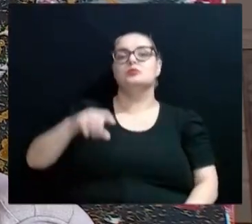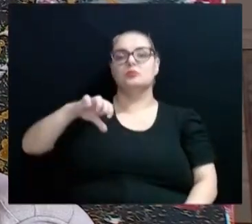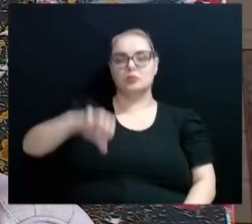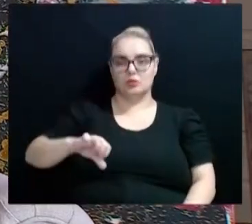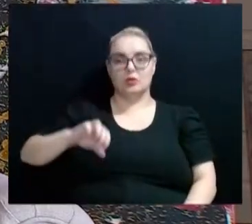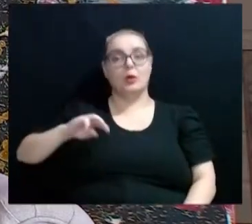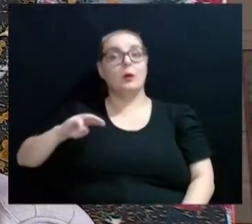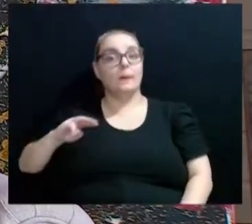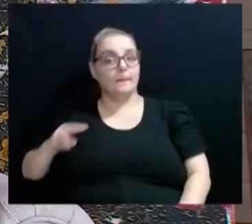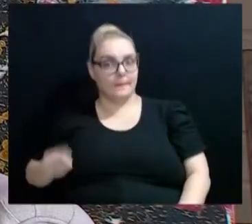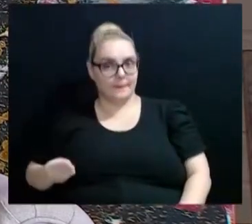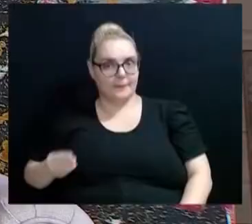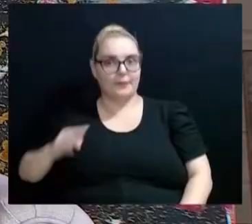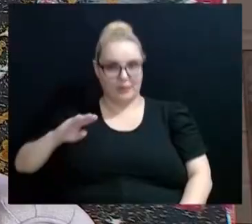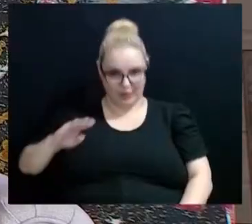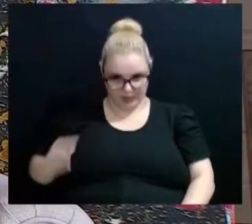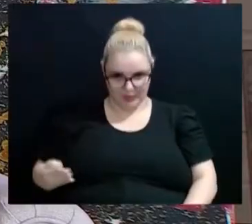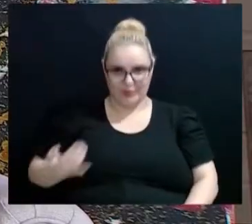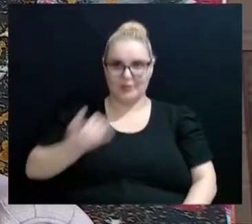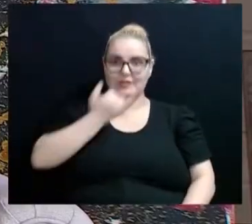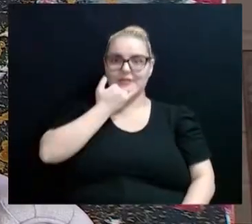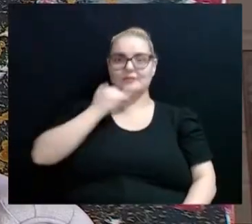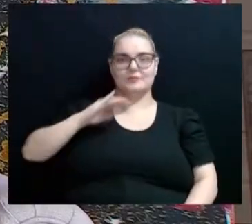movimentou 2,9